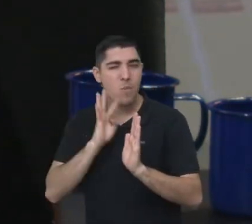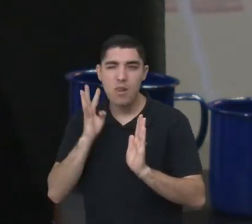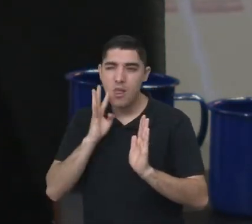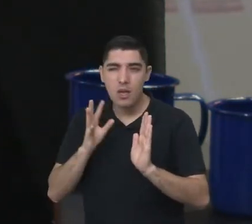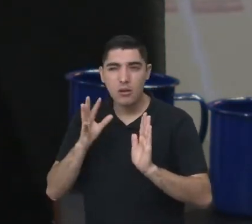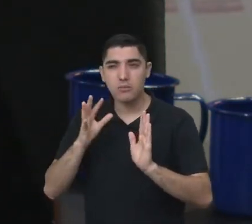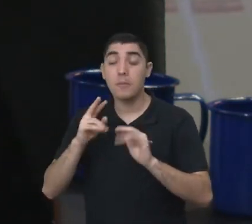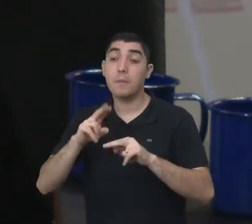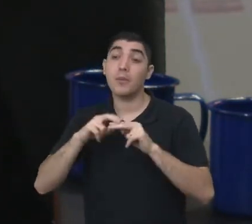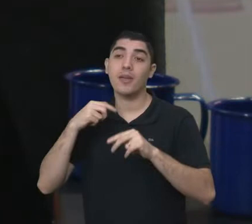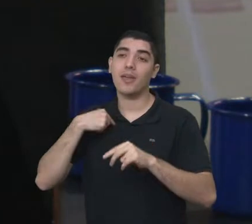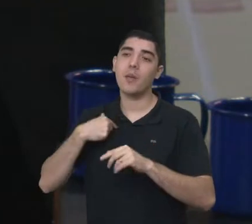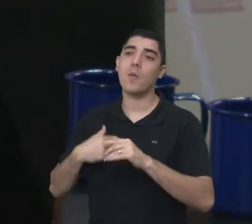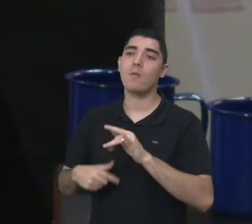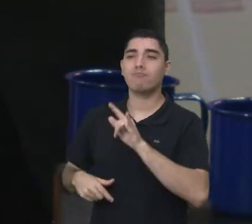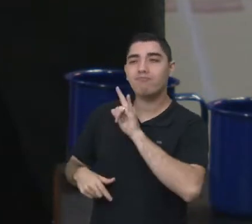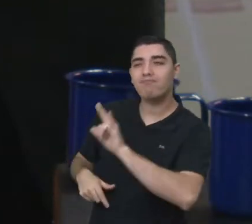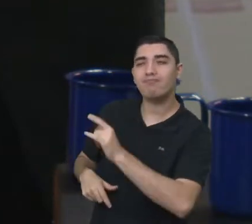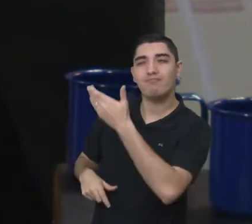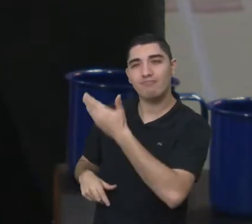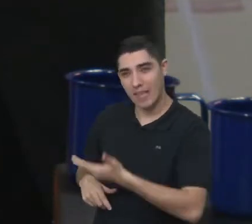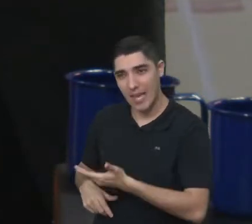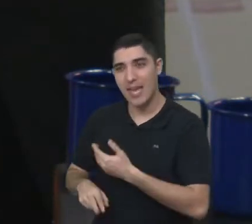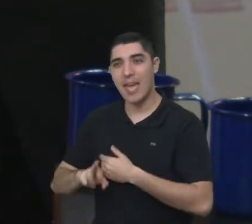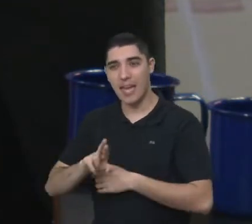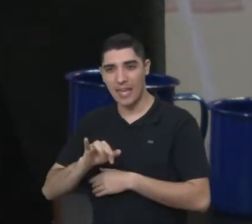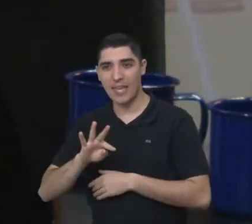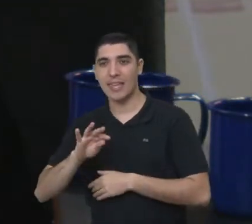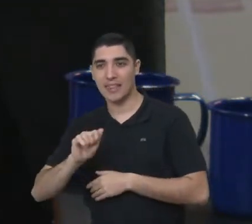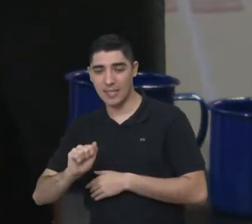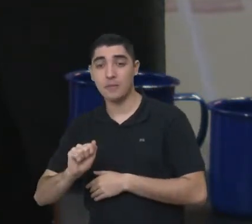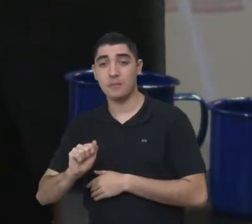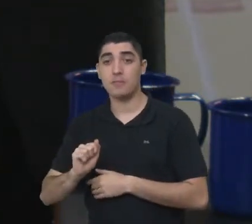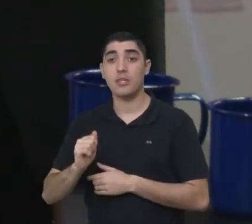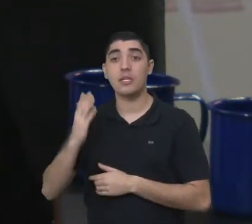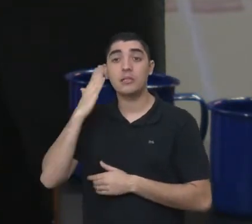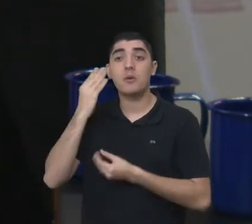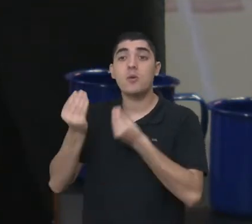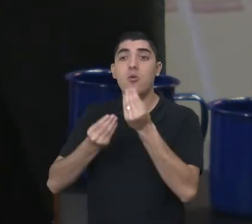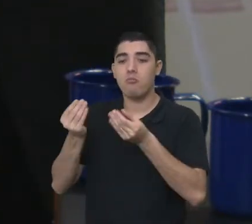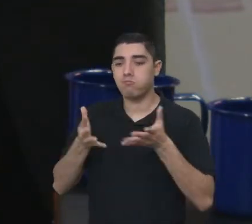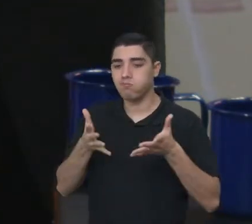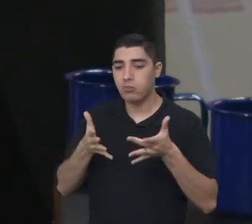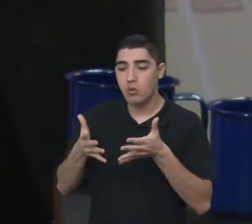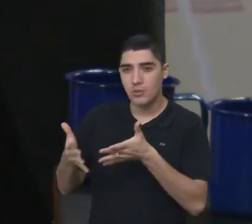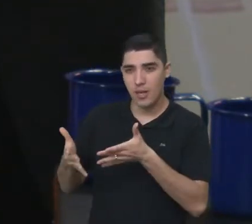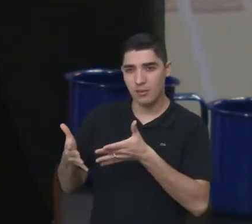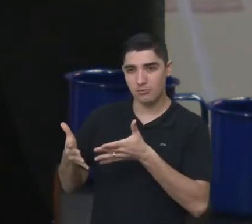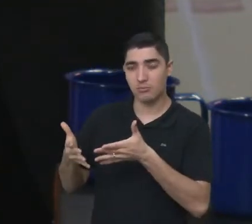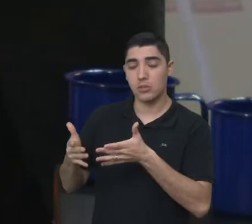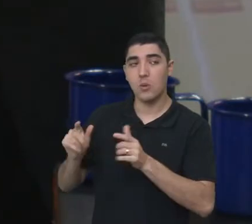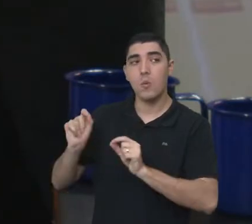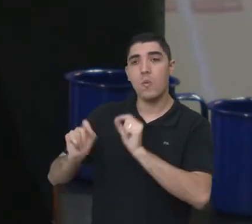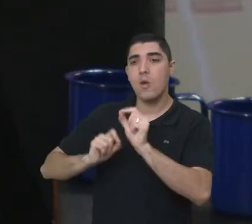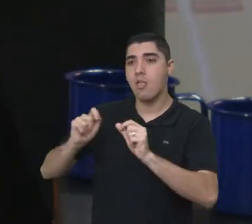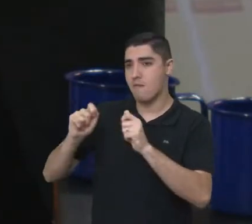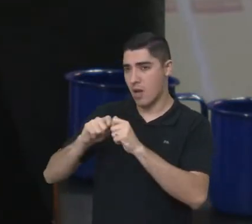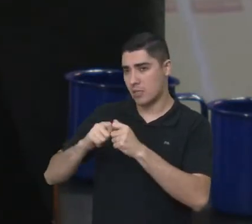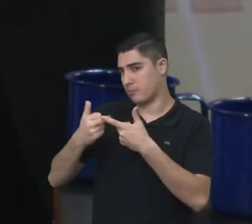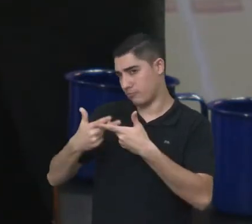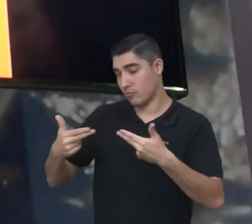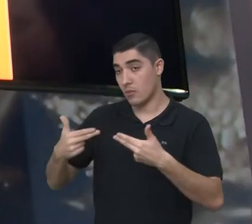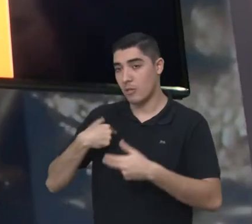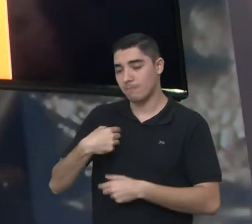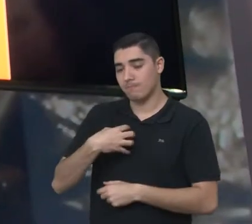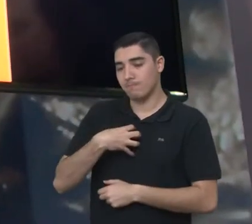legal, por eu ser fã dela e conhecer mais um pouco dela, como que era o processo dela de criação, o que ela fazia, assim. Para mim